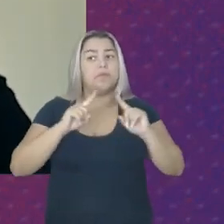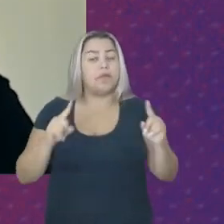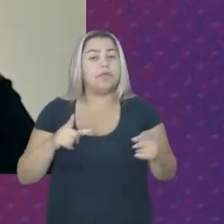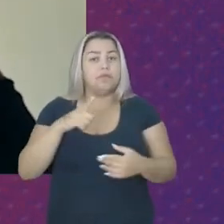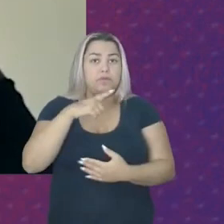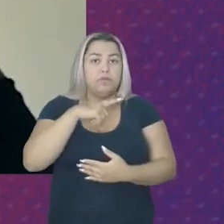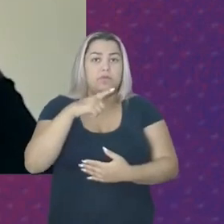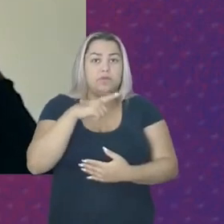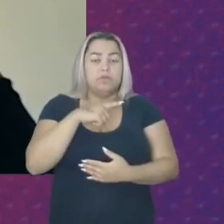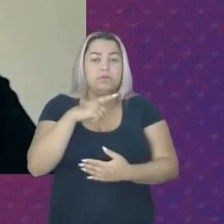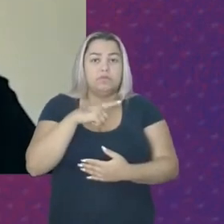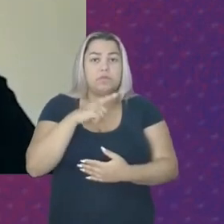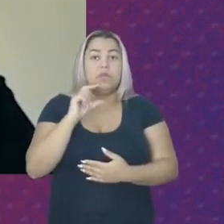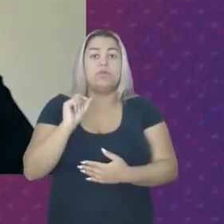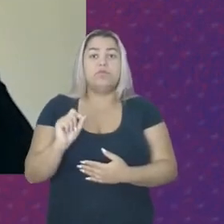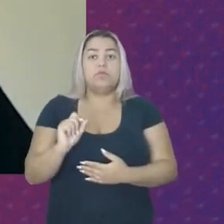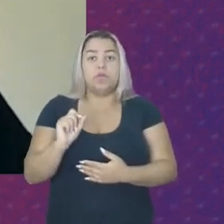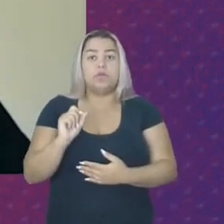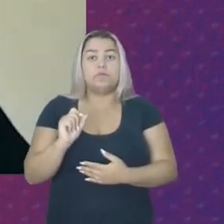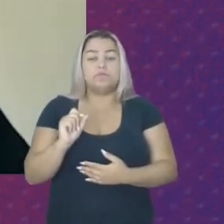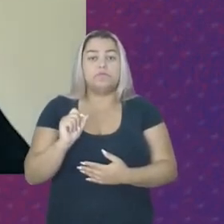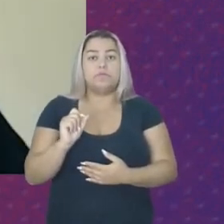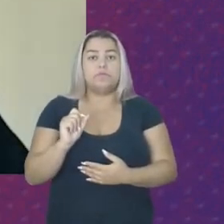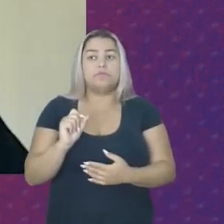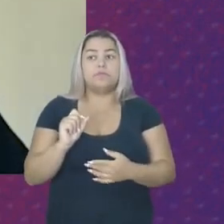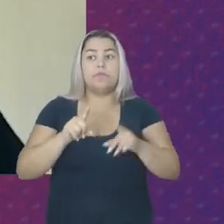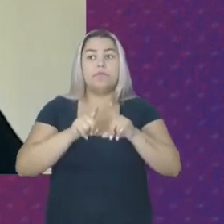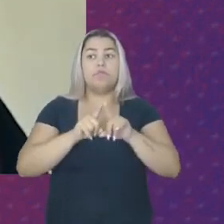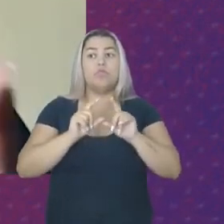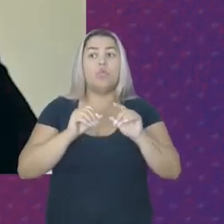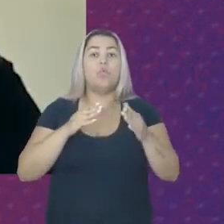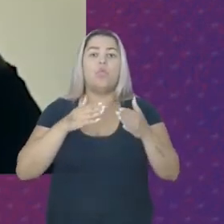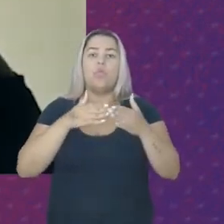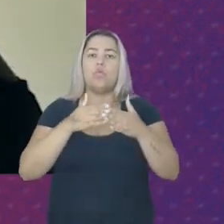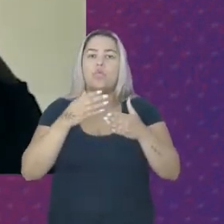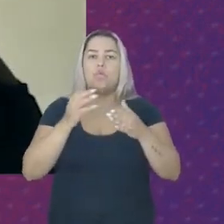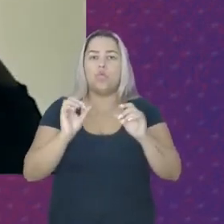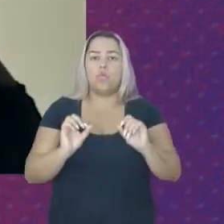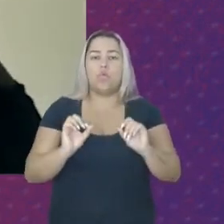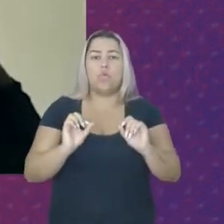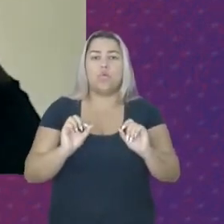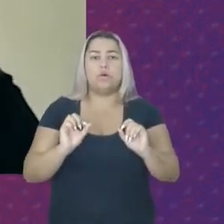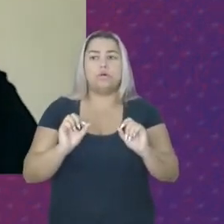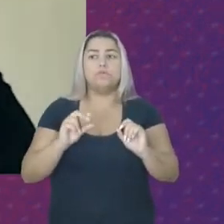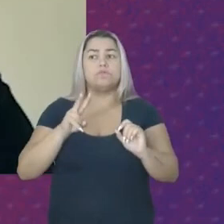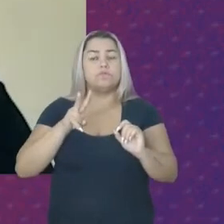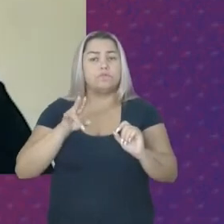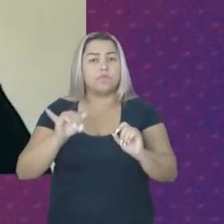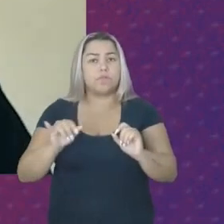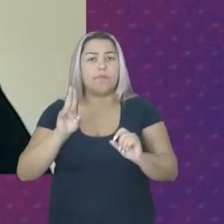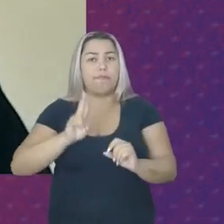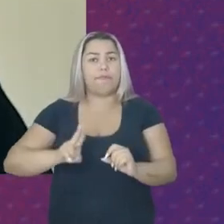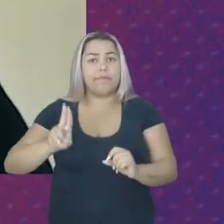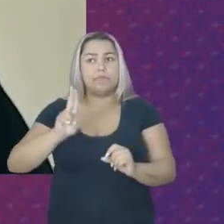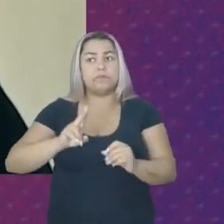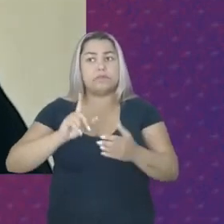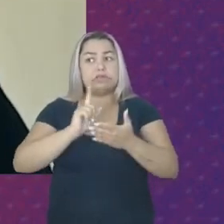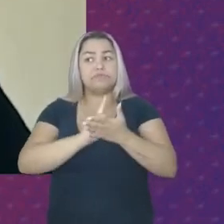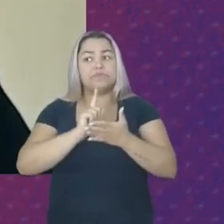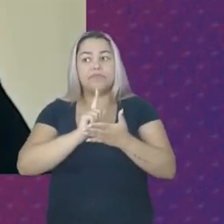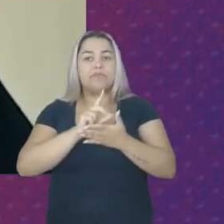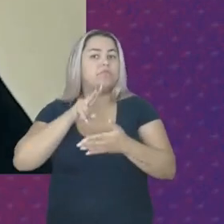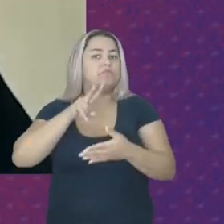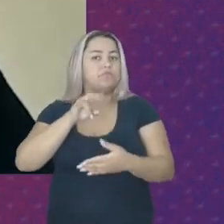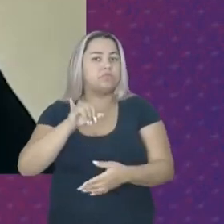um limite aí do que é o tempo, nós temos um limite de quantos cards a gente deve usar, a gente tem um limite que